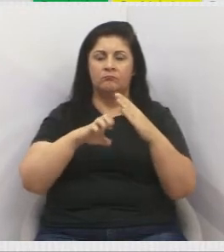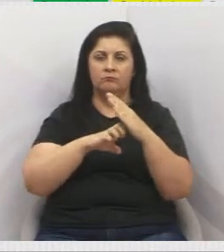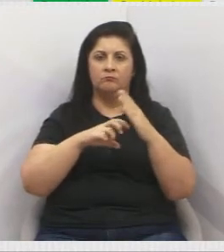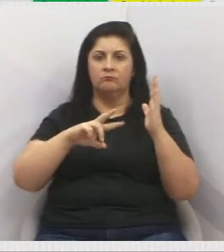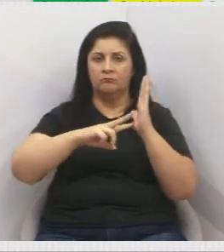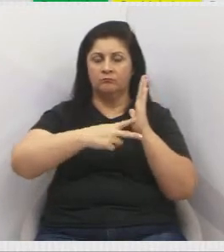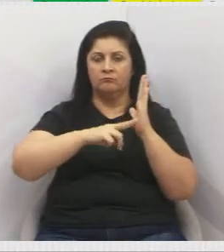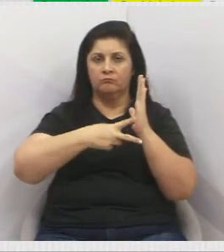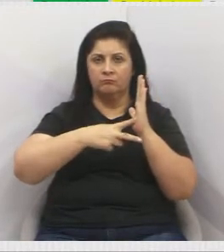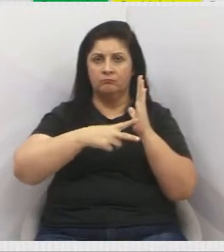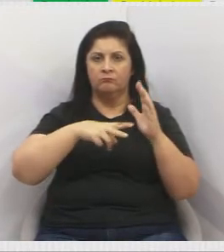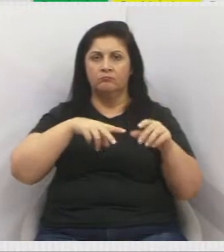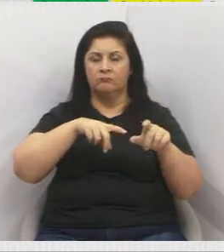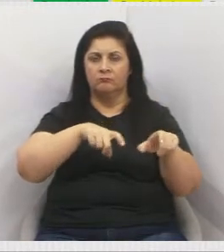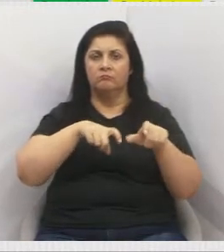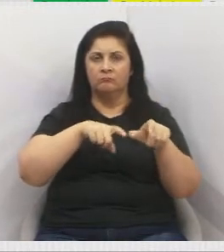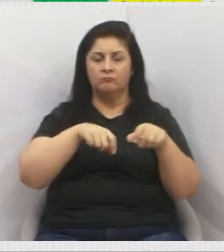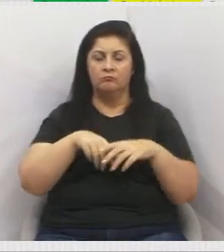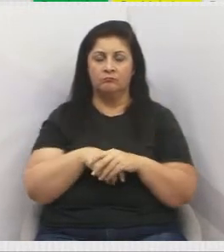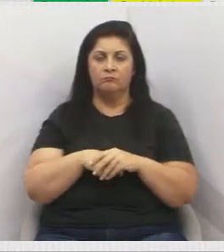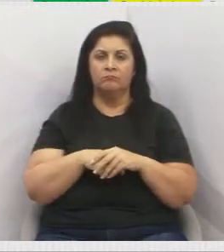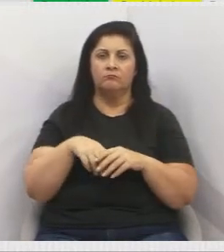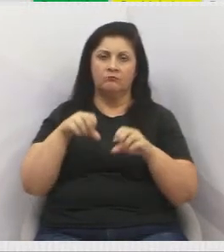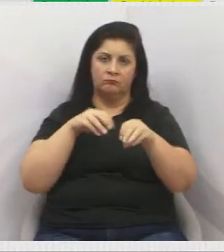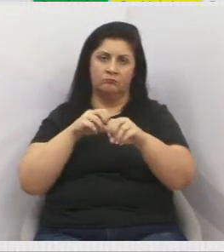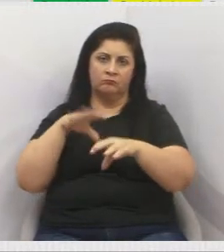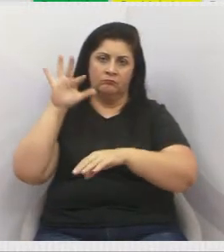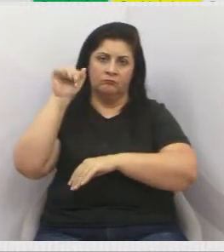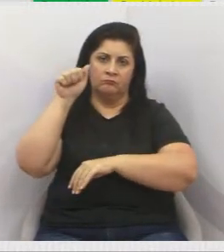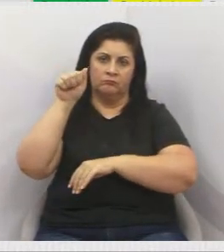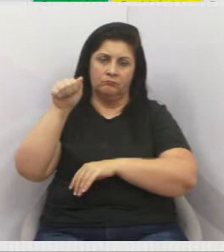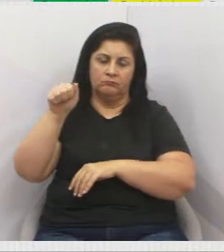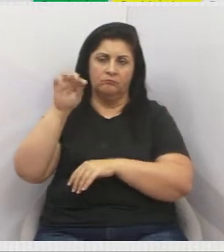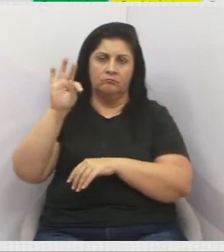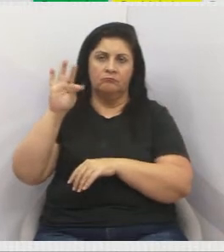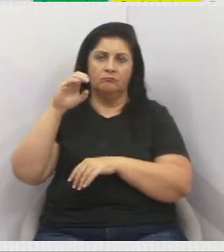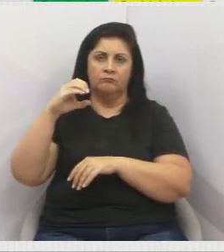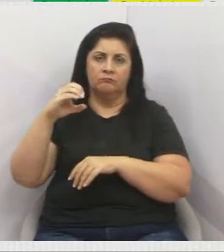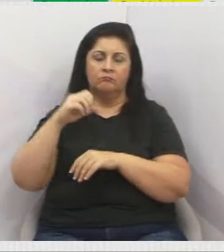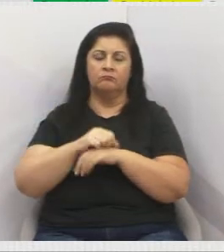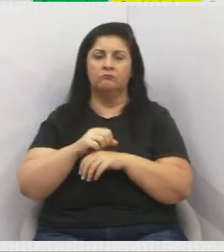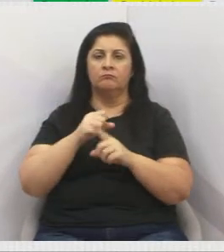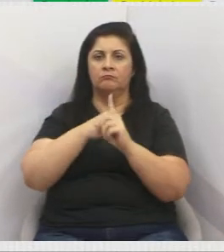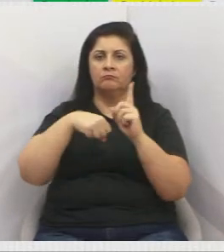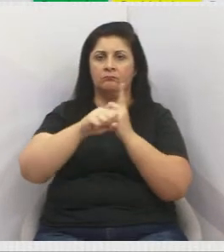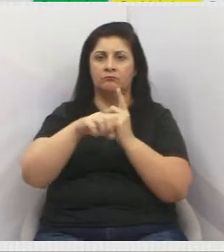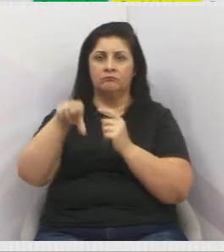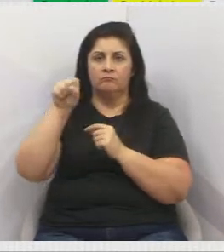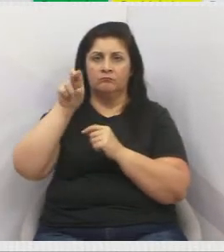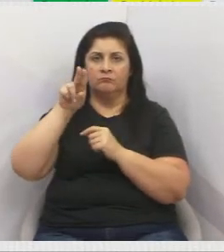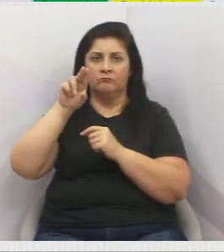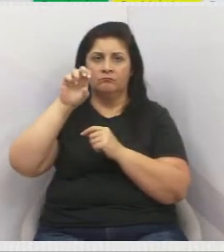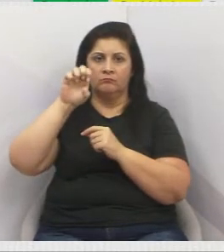Rural, entidades acadêmicas, FATEC e organização da sociedade civil, Suinam.